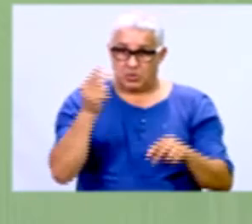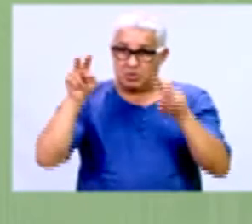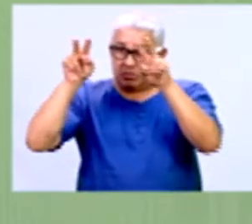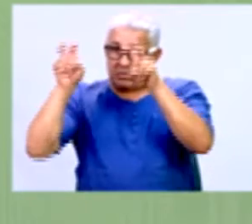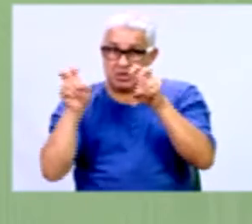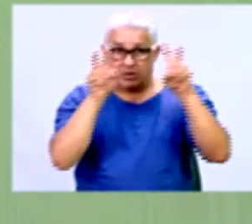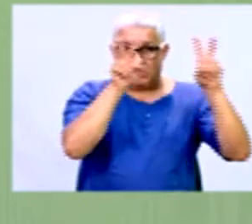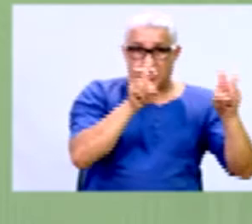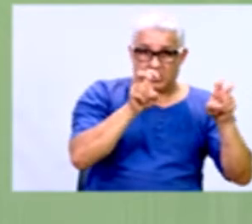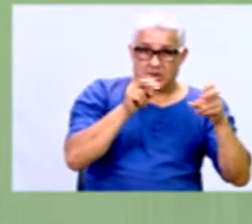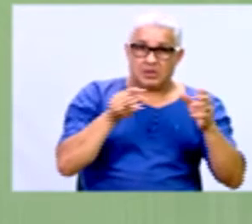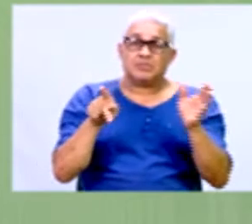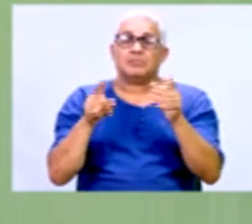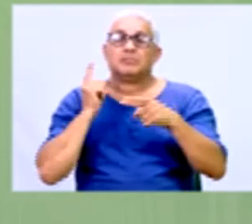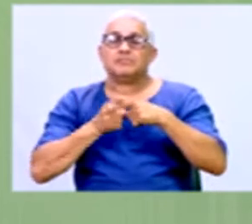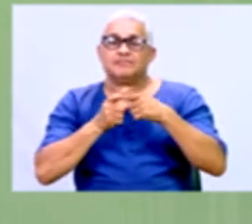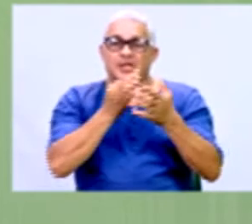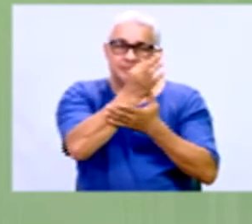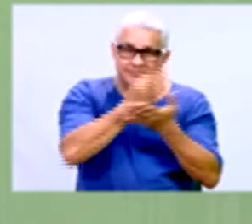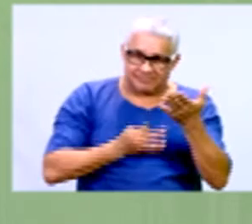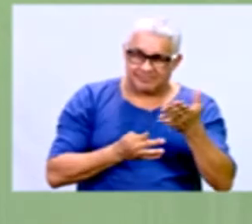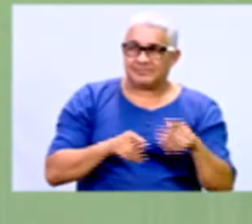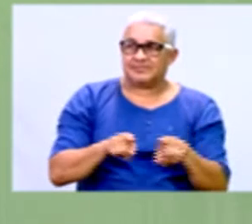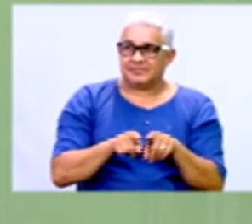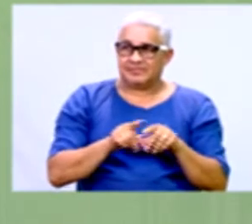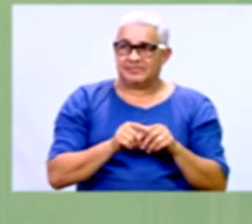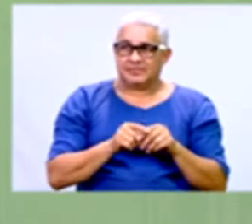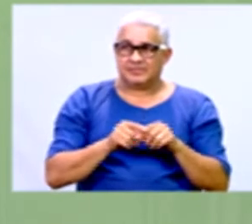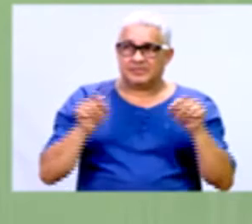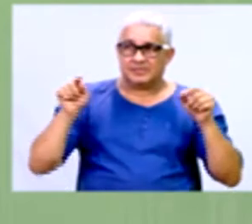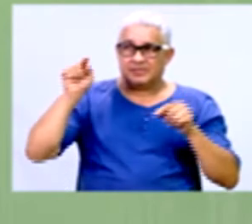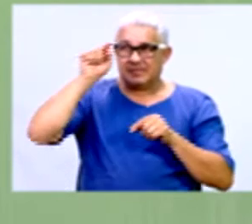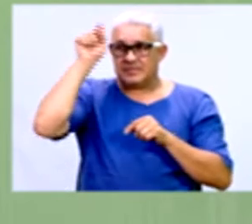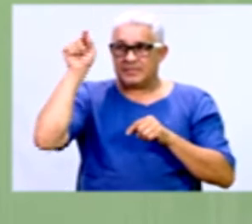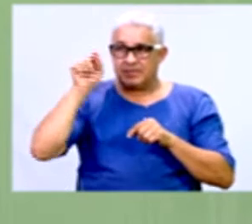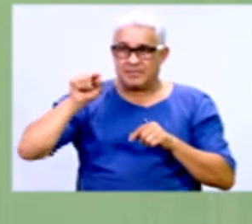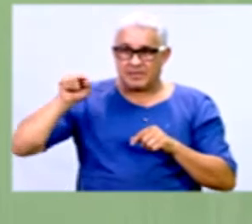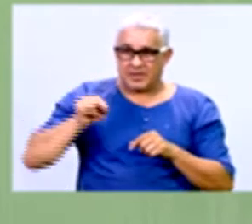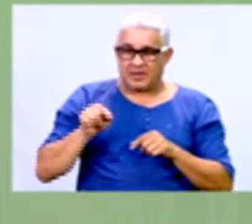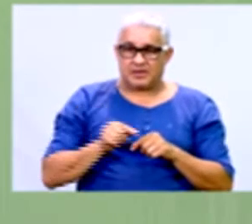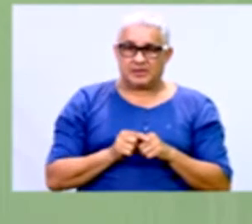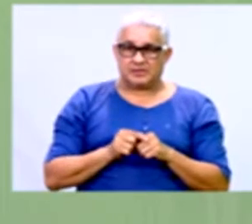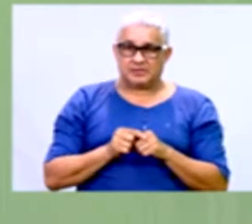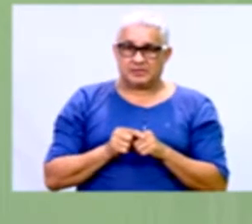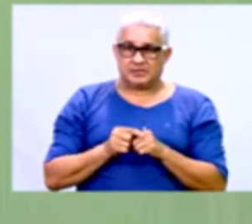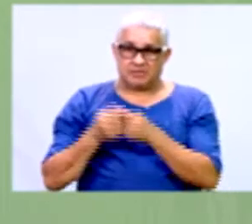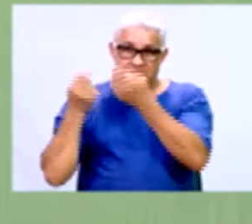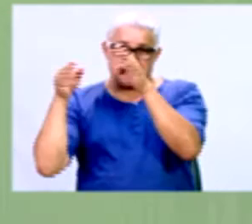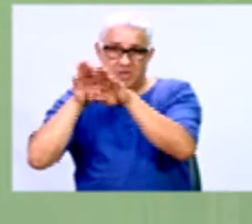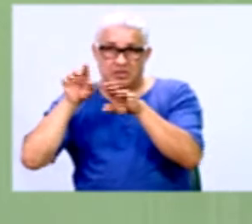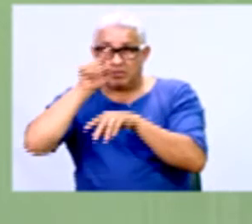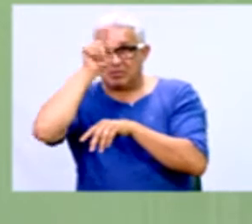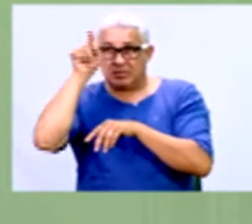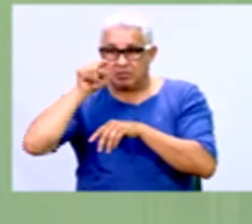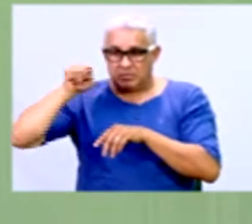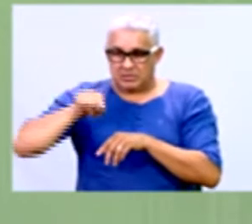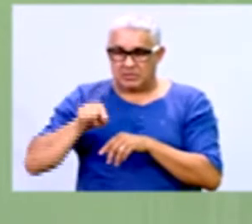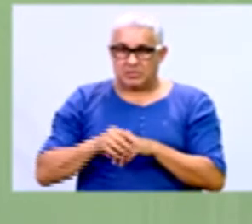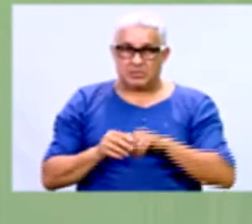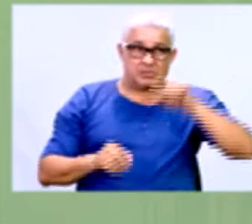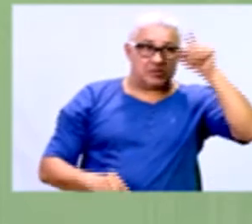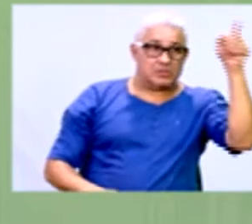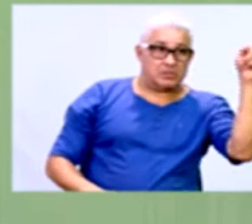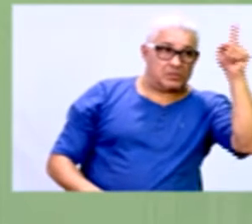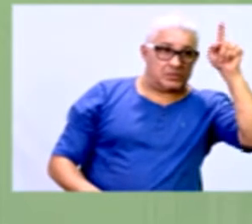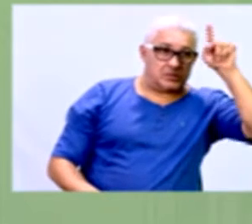de texto, né? Alfanuméricos. E aí nós fechamos com uma chaves aí, o fechamento da chave. Então é chaves, chaves, chaves,